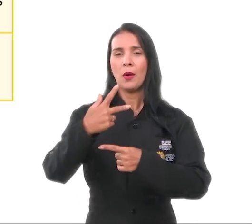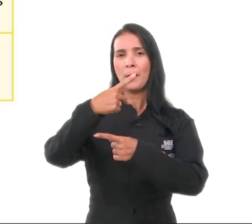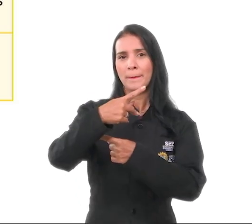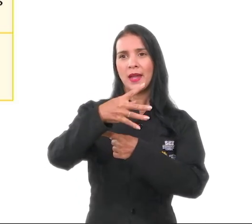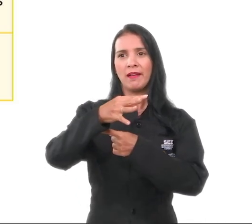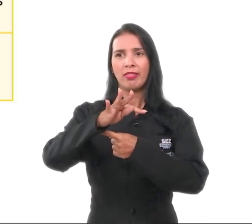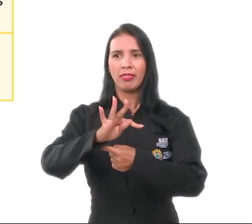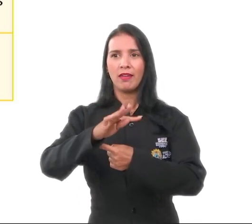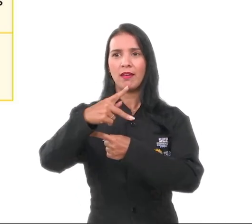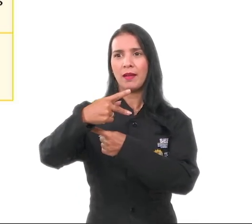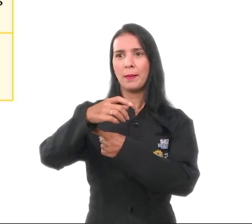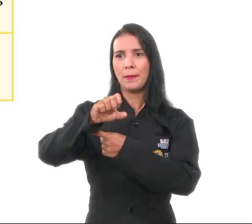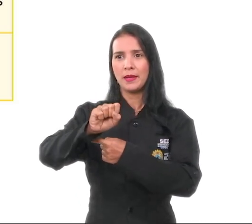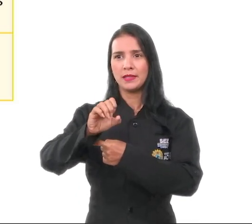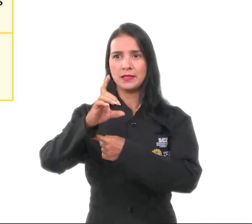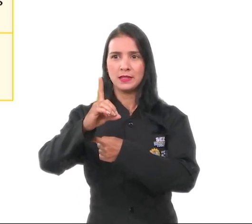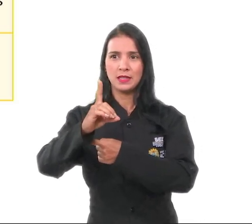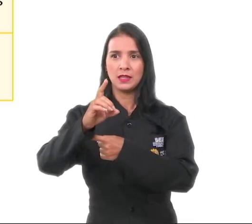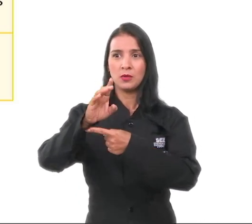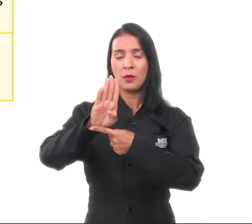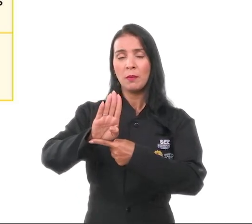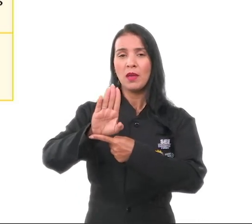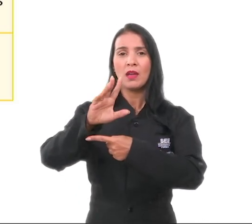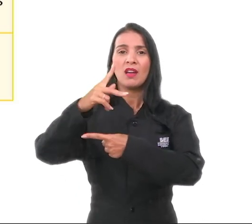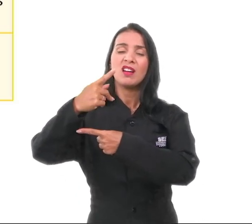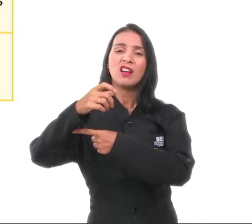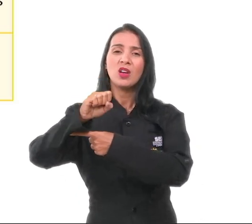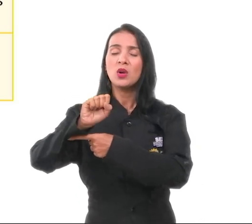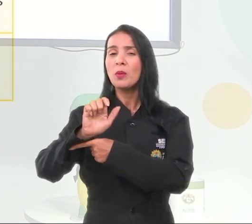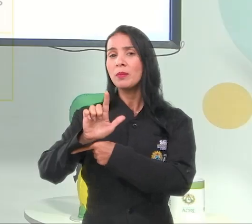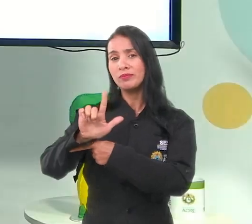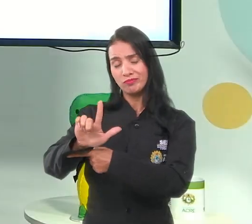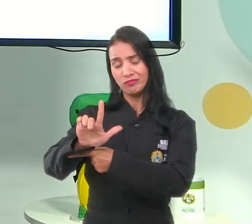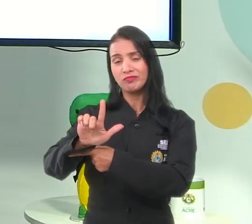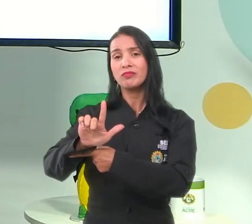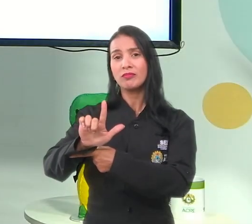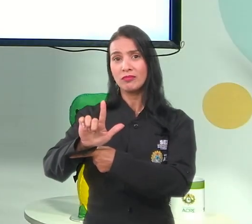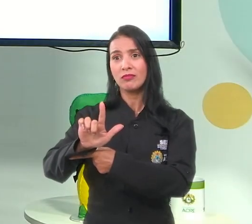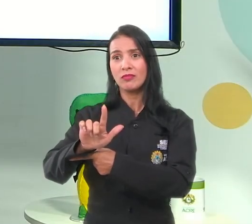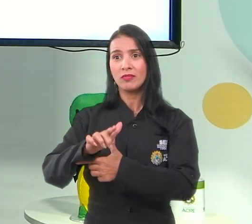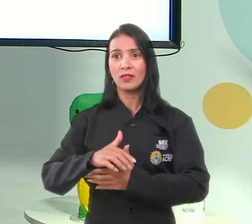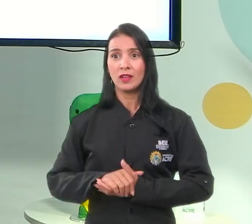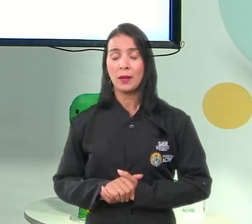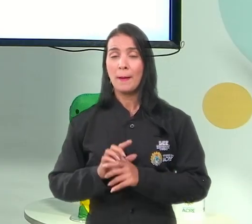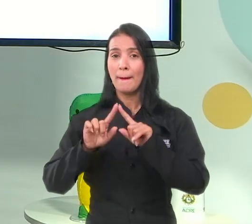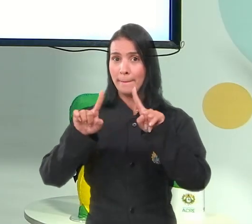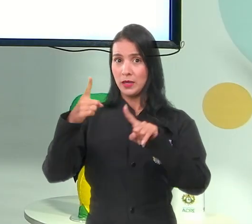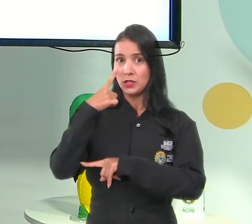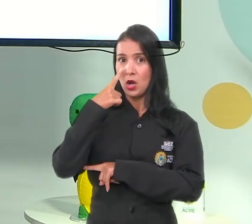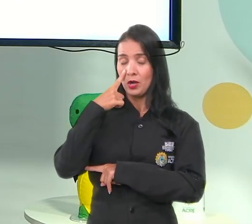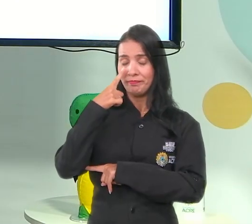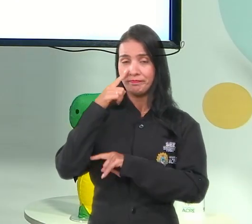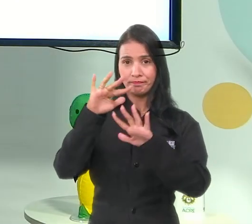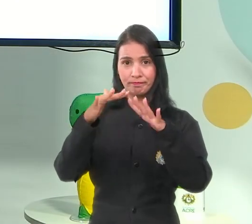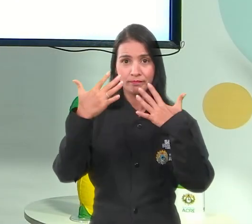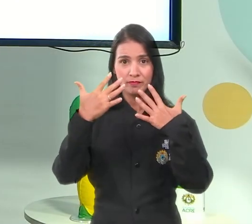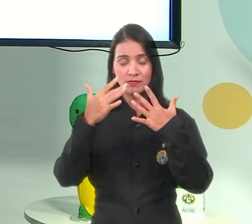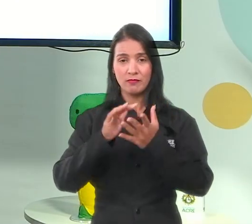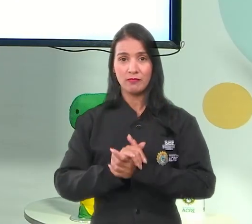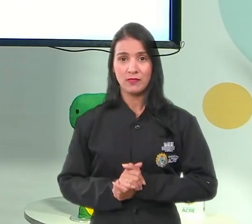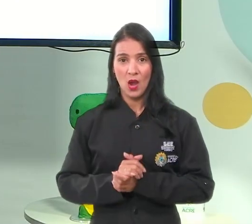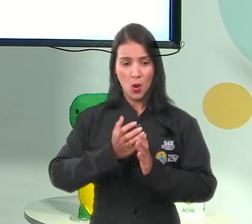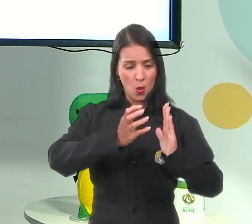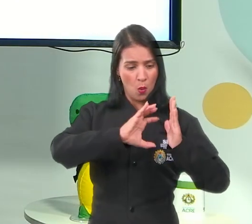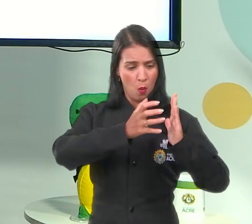o PCdoB e o PSOL. Agora, entendam, os partidos políticos, eles estão para